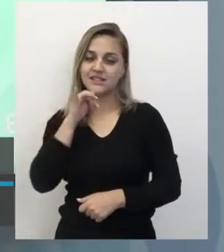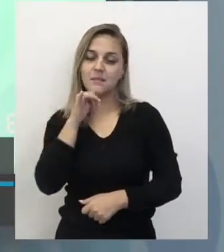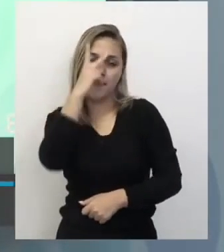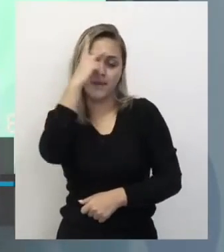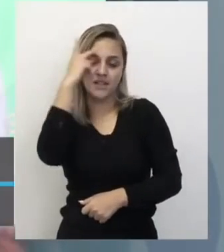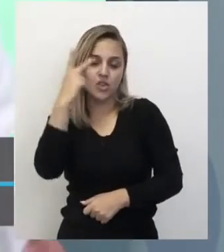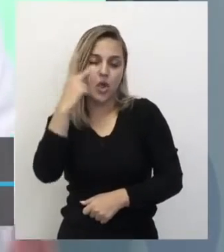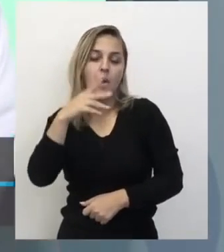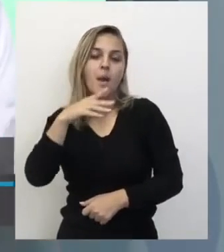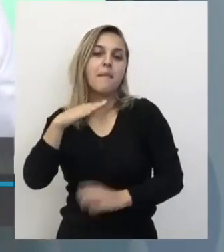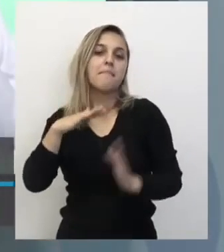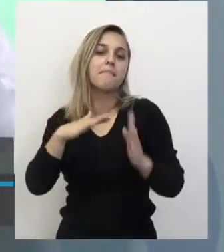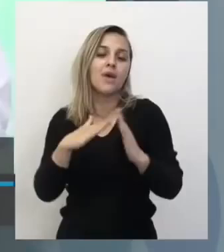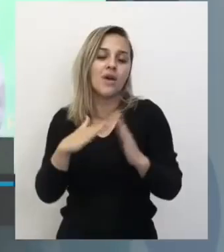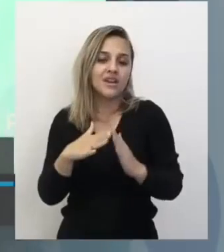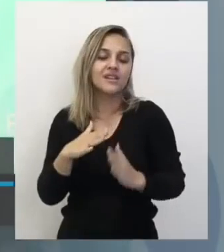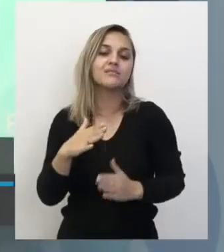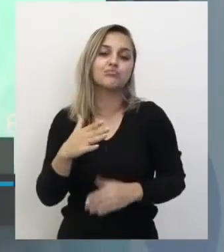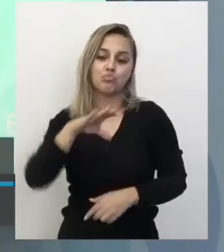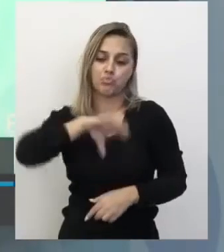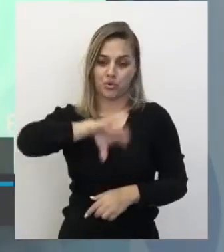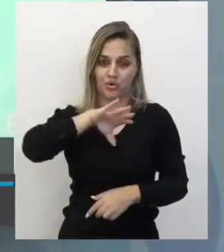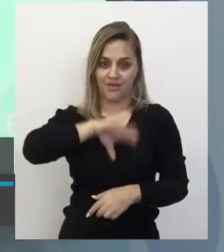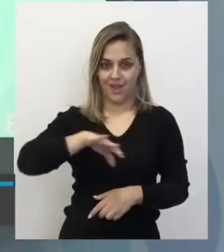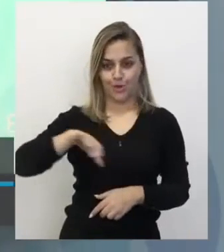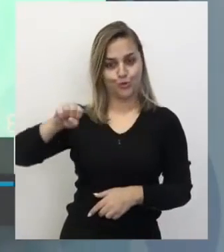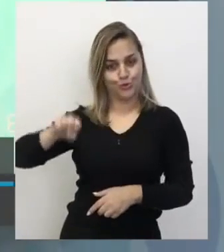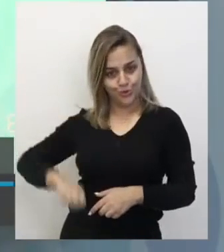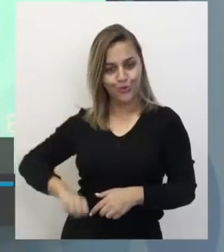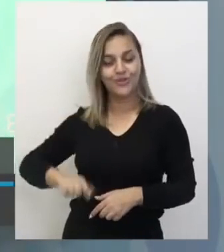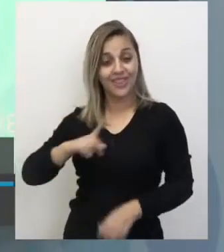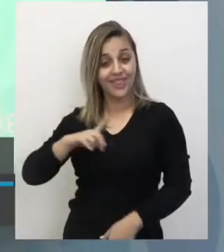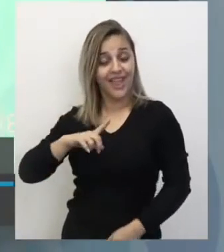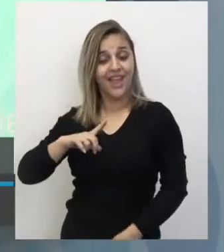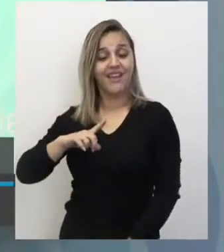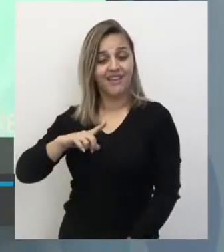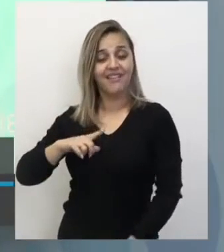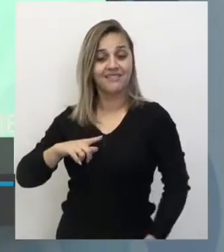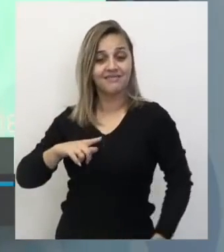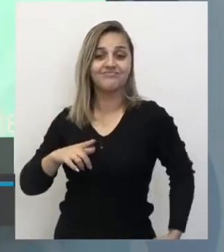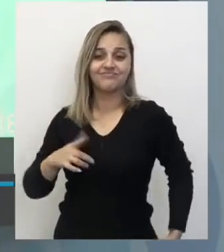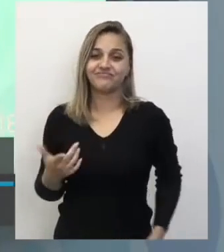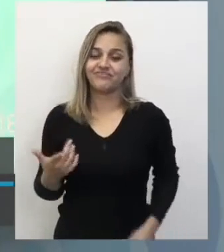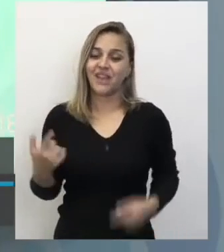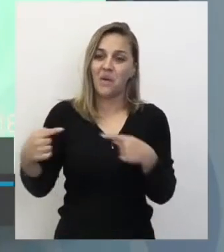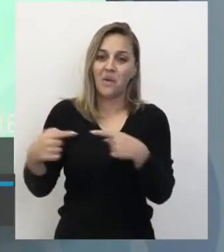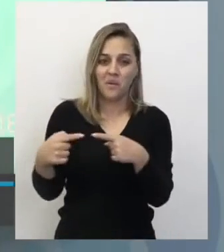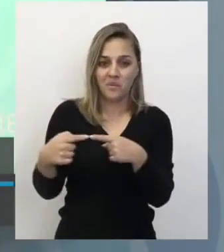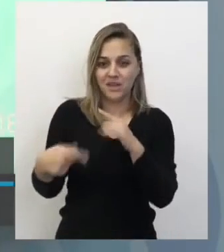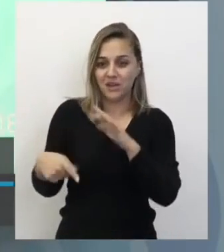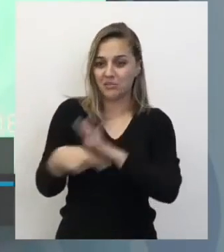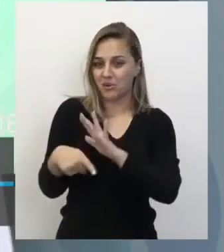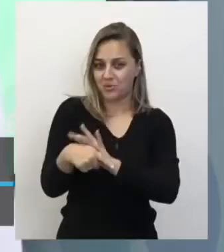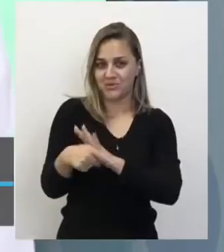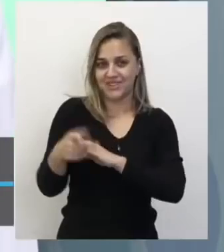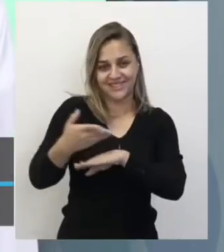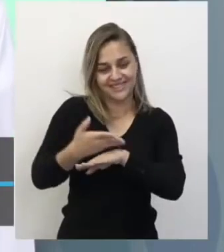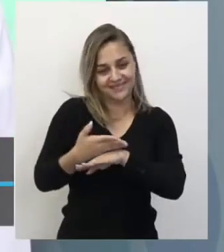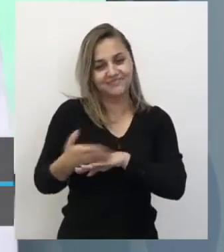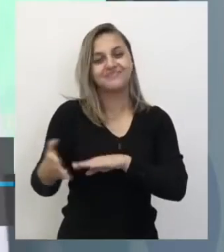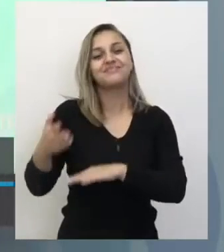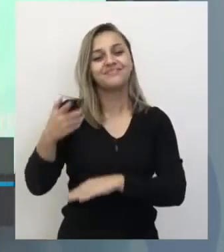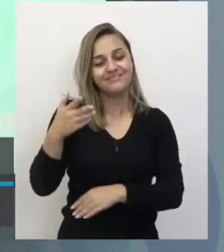aí você tem o coentro. Né? Então até isso, então tá ligado também a questão da nossa colonização, olha só que interessante. Aí você imagina